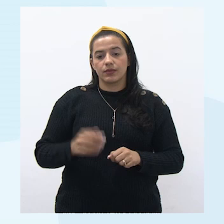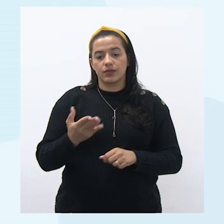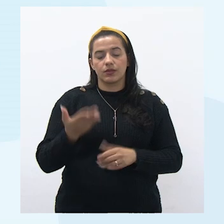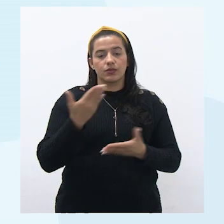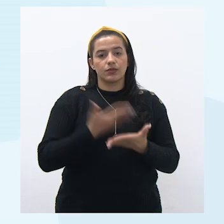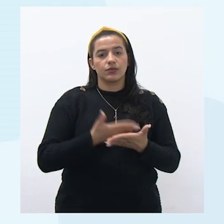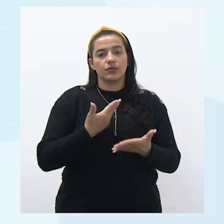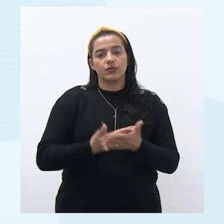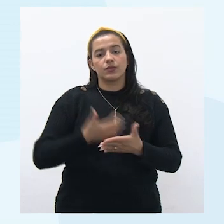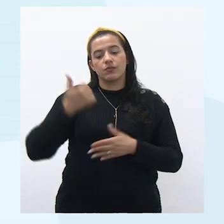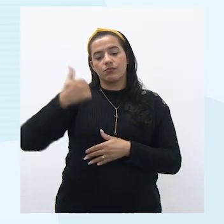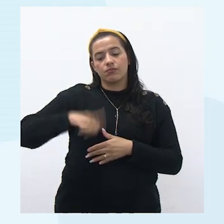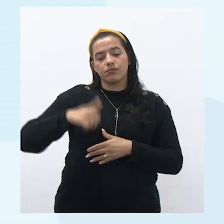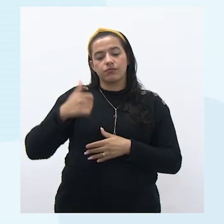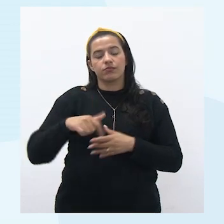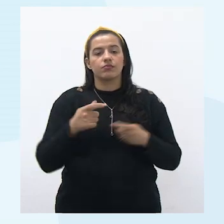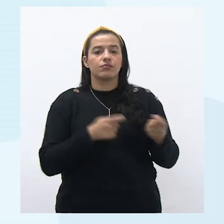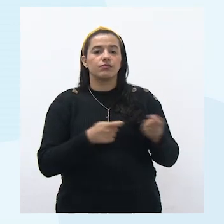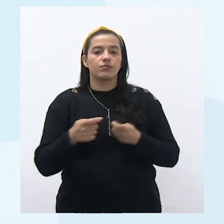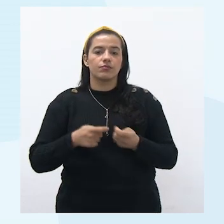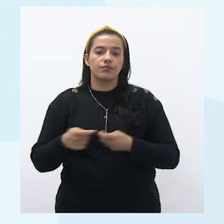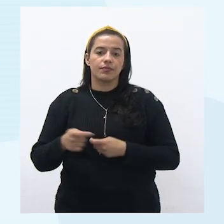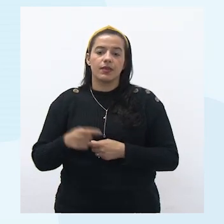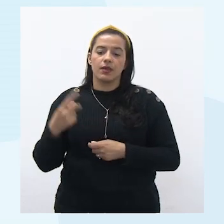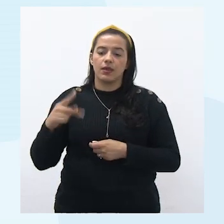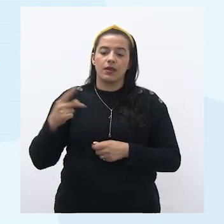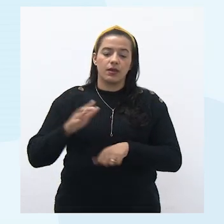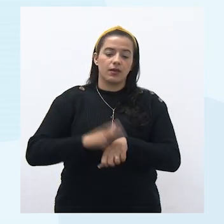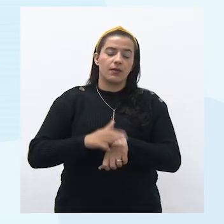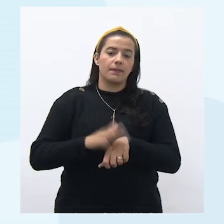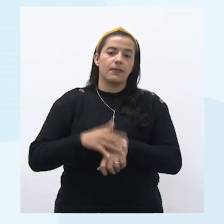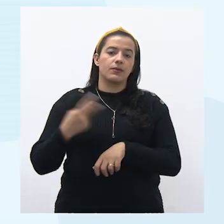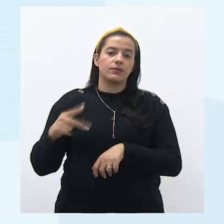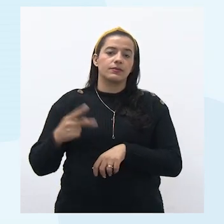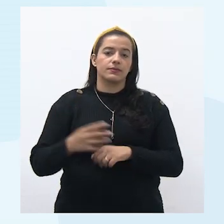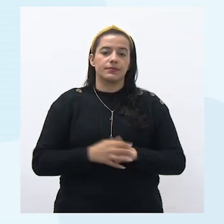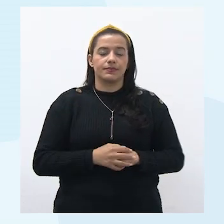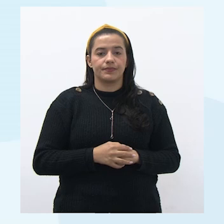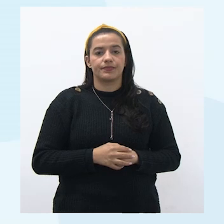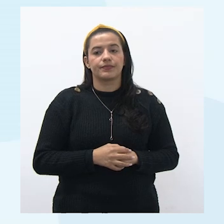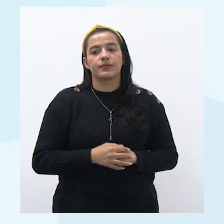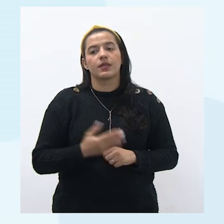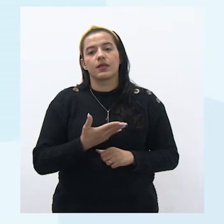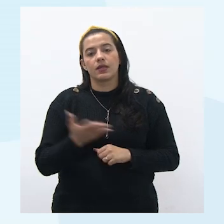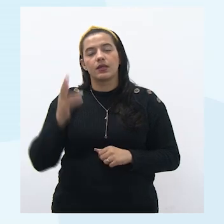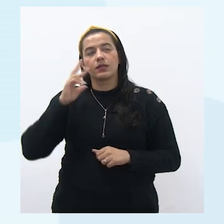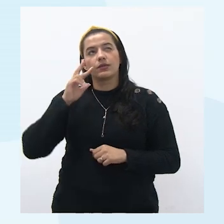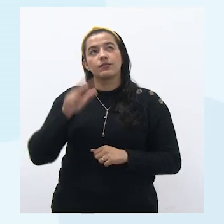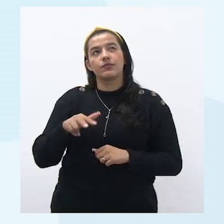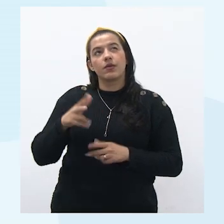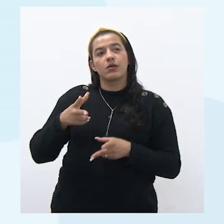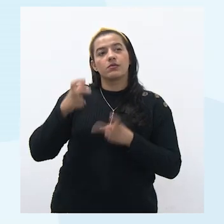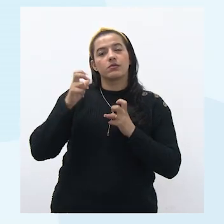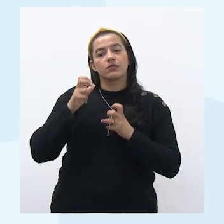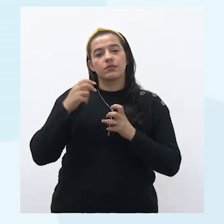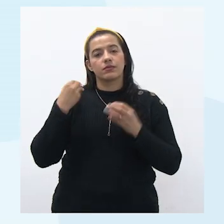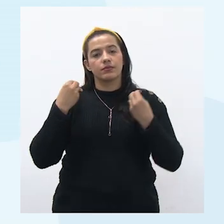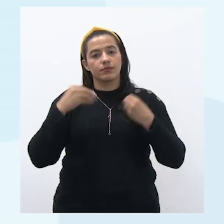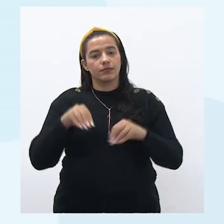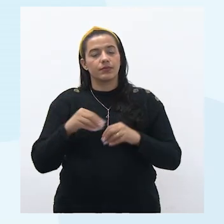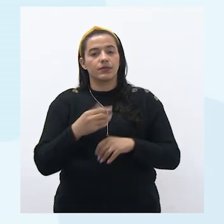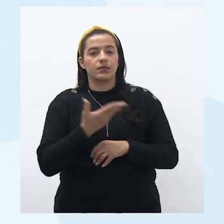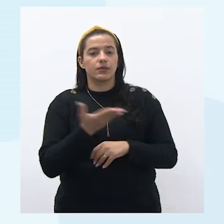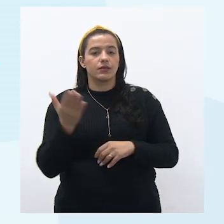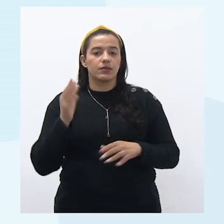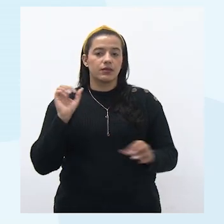essa autorregulação. É ele quem faz esse processo de autorregulação. É ele quem olha e fala assim, eu não coloquei para vocês, mas quando